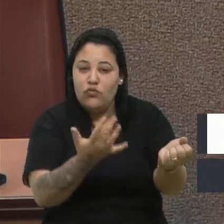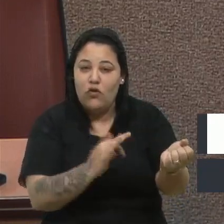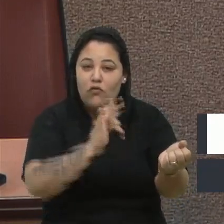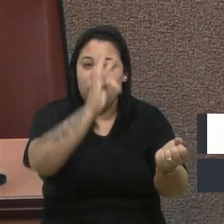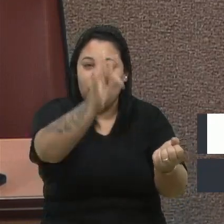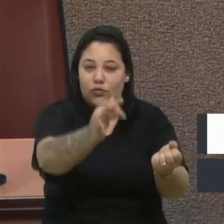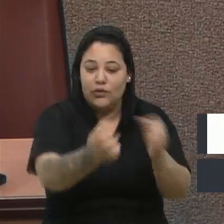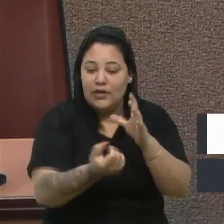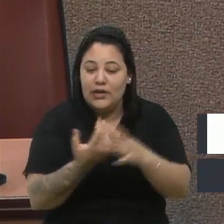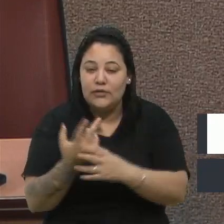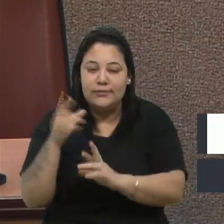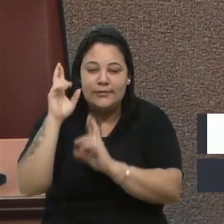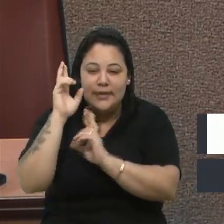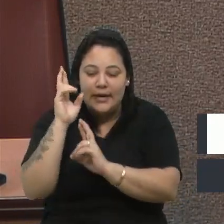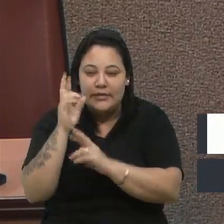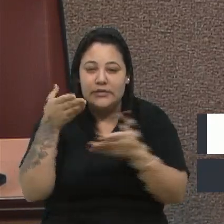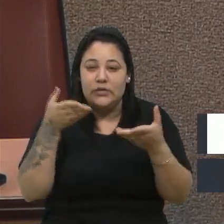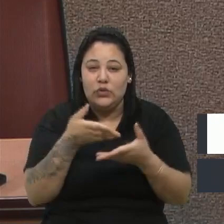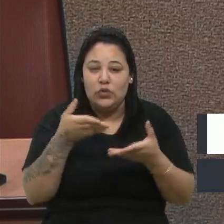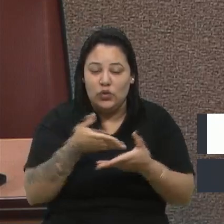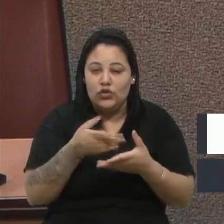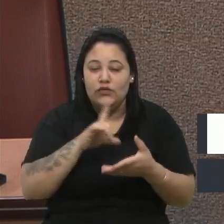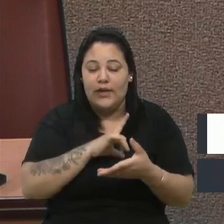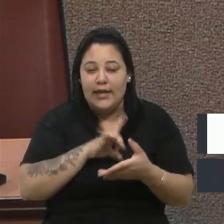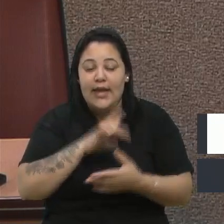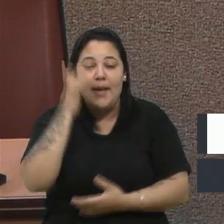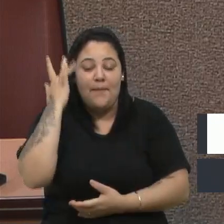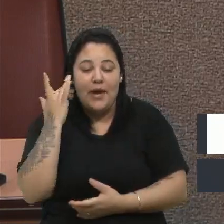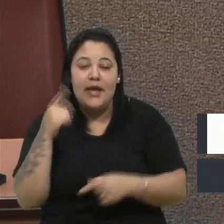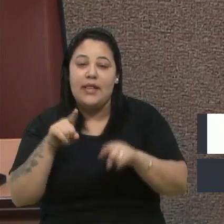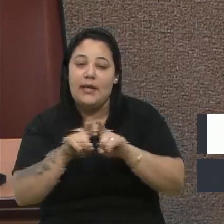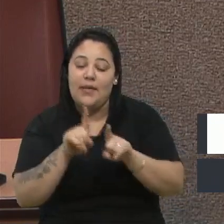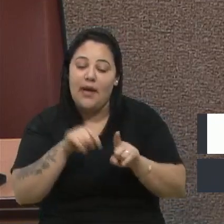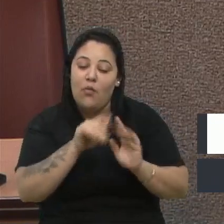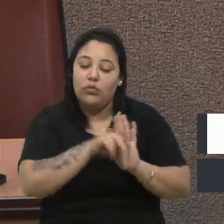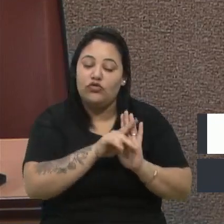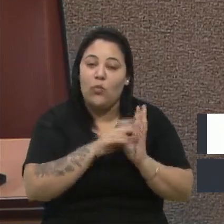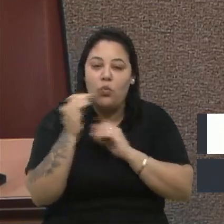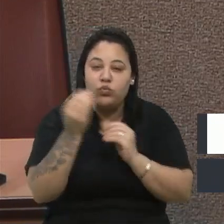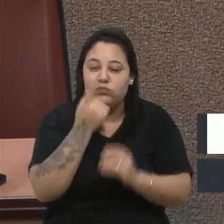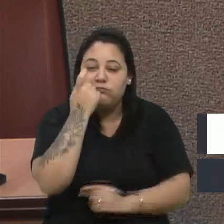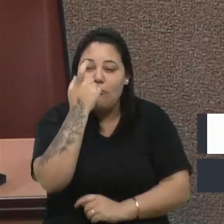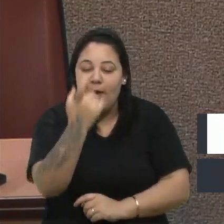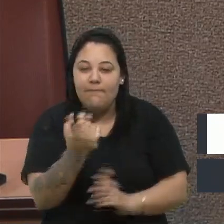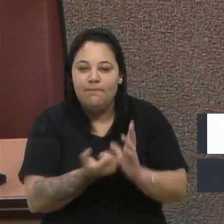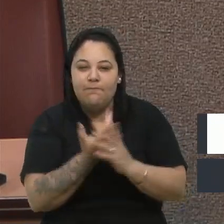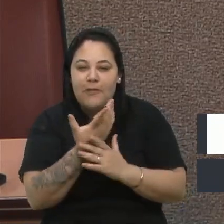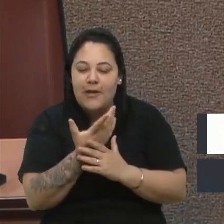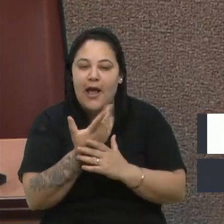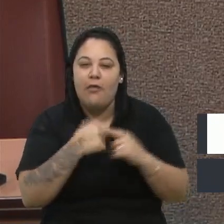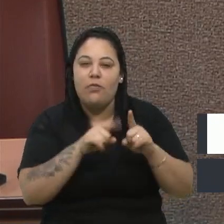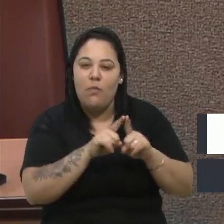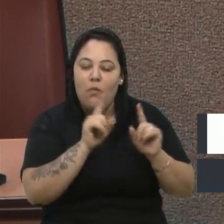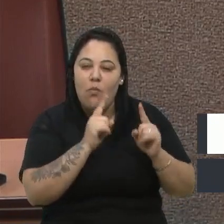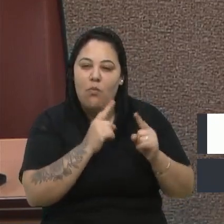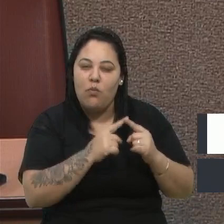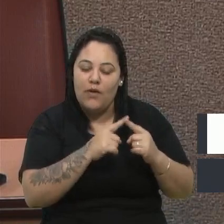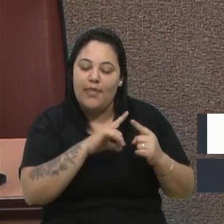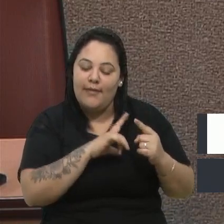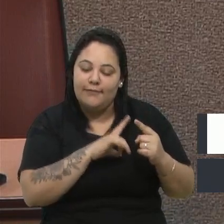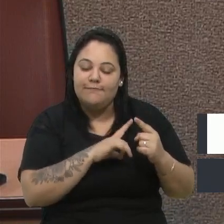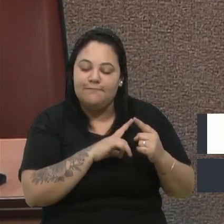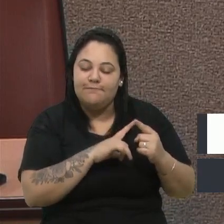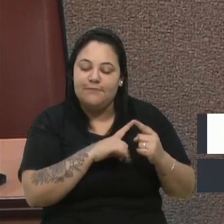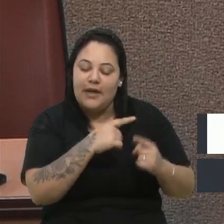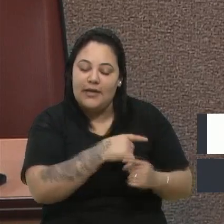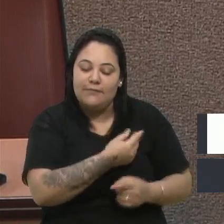amanhã, às 8 horas da manhã, que é um projeto muito interessante que surgiu a partir dessa situação vivida